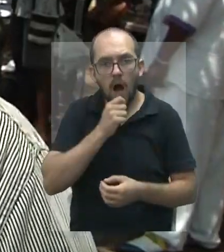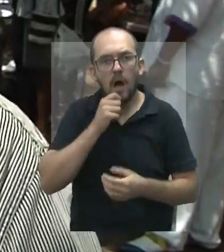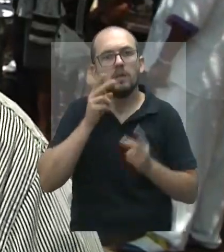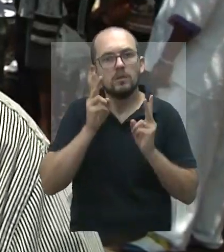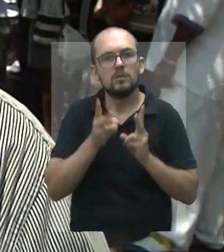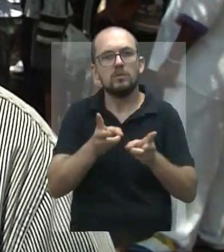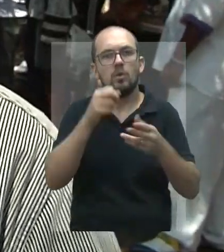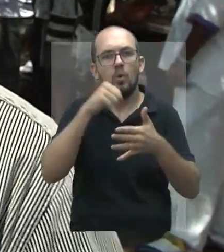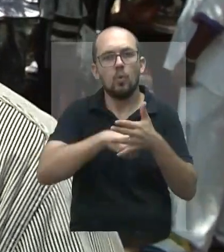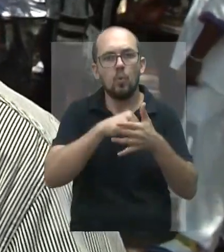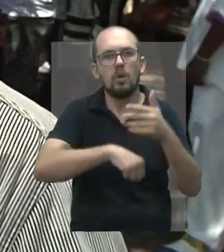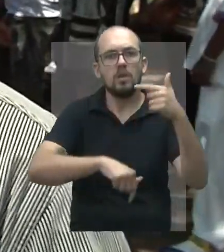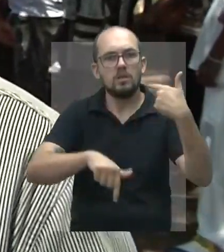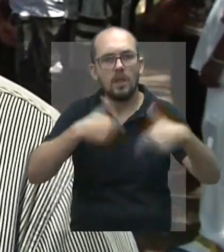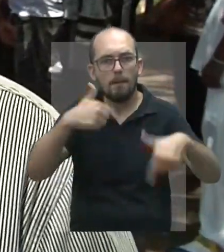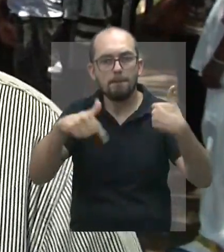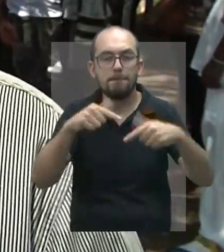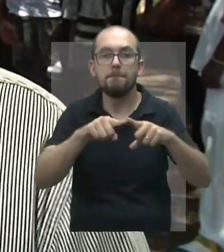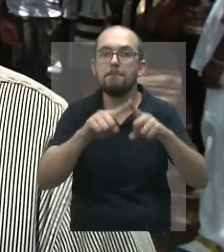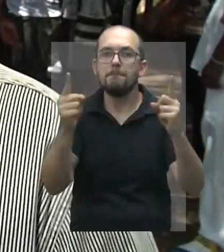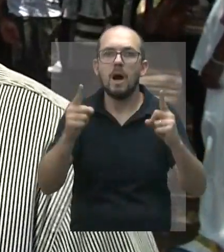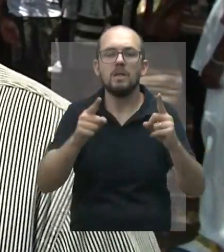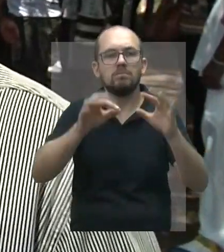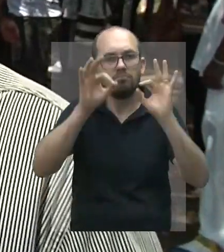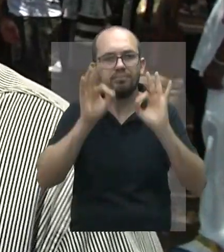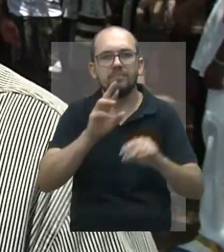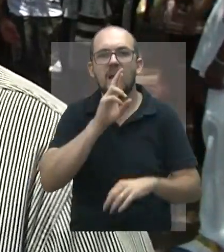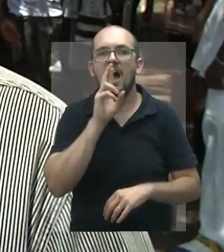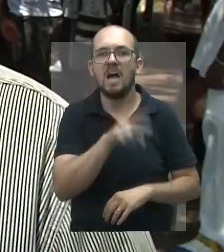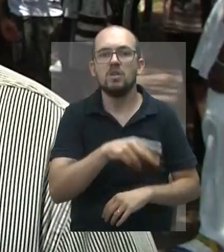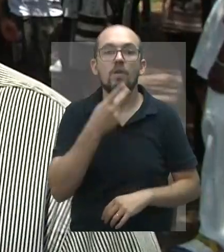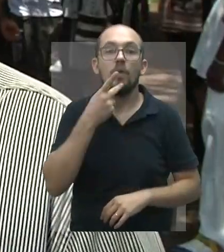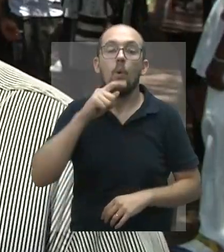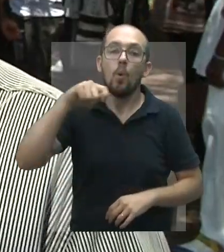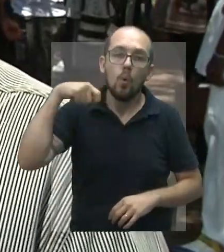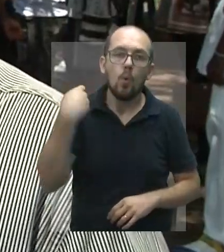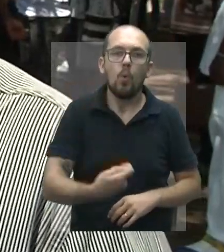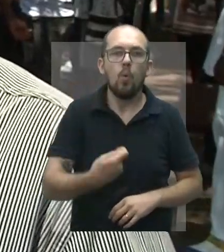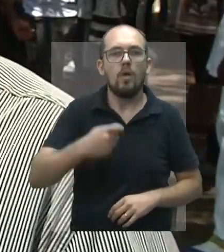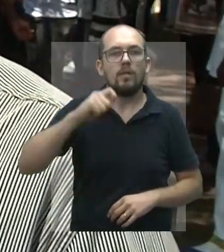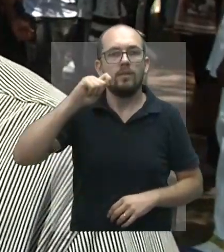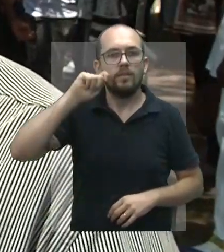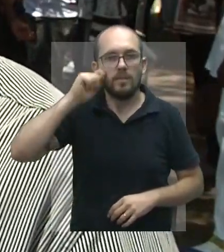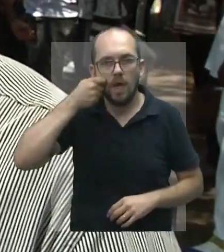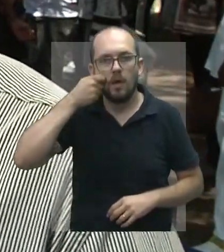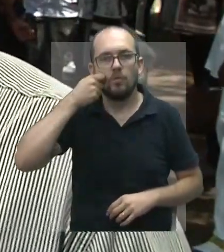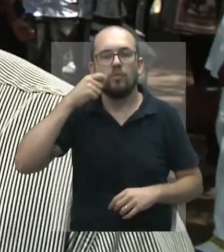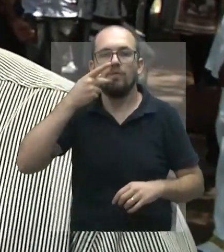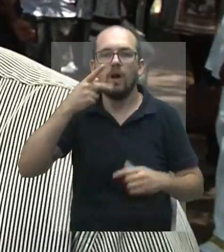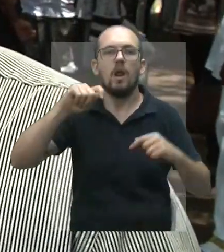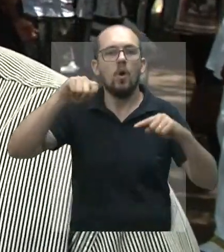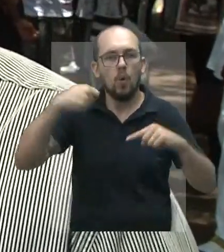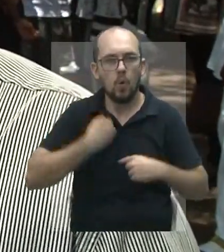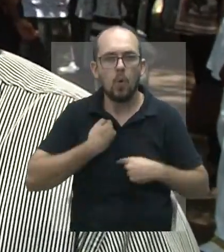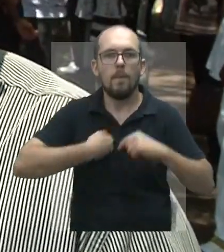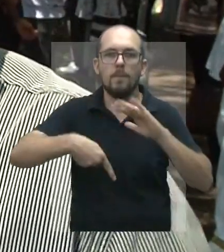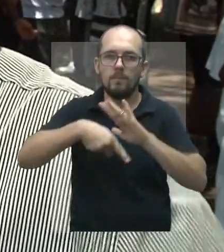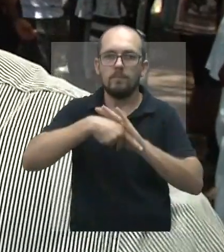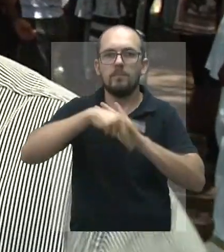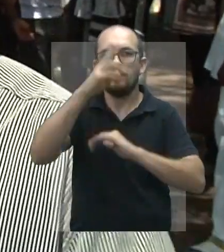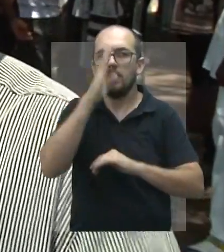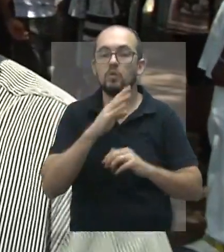lutando, trabalhando, mas não perde a razão de dizer: somos negros, somos brasileiros, e